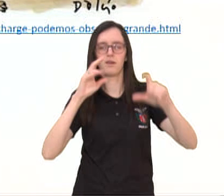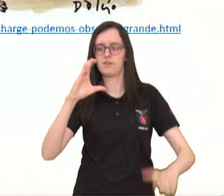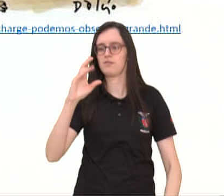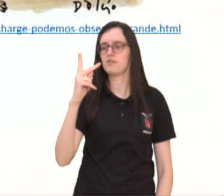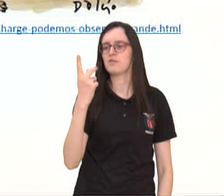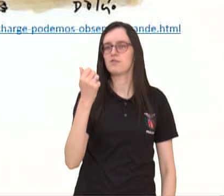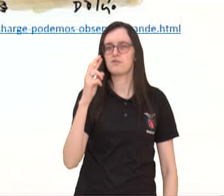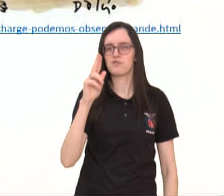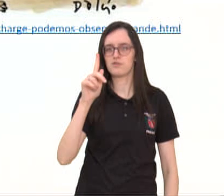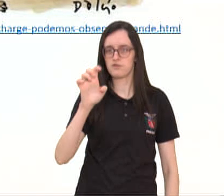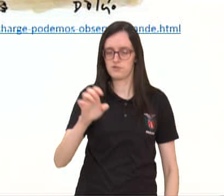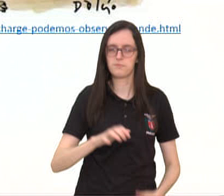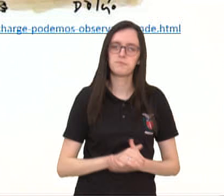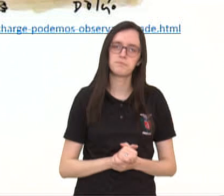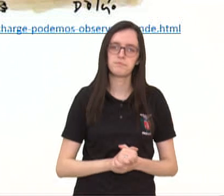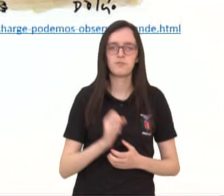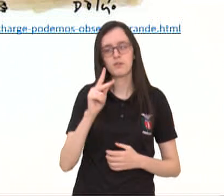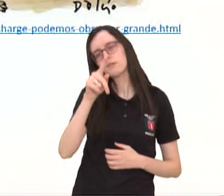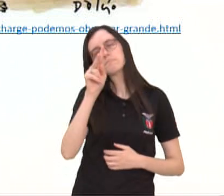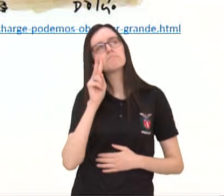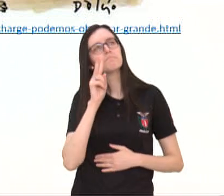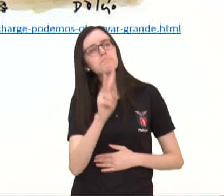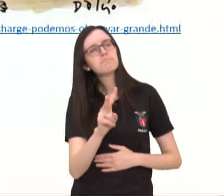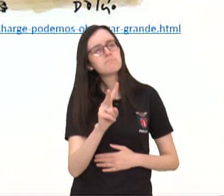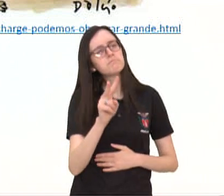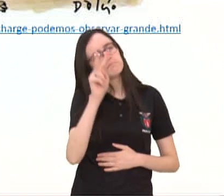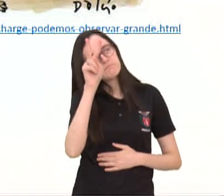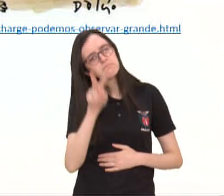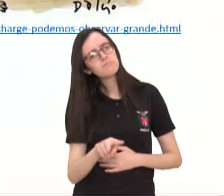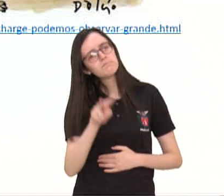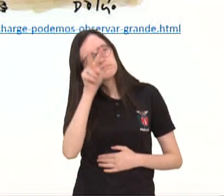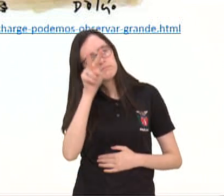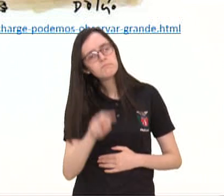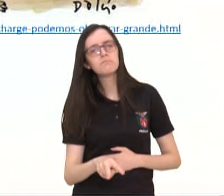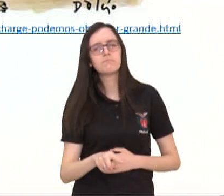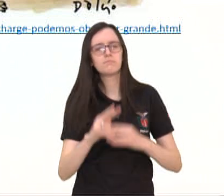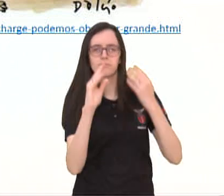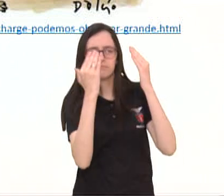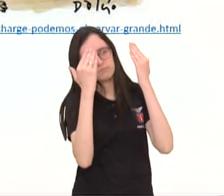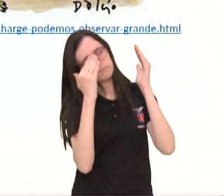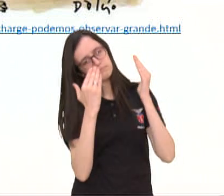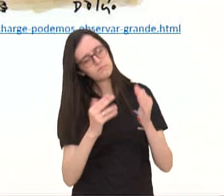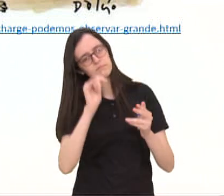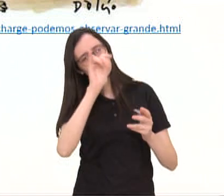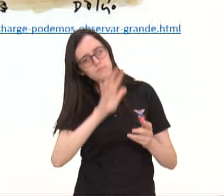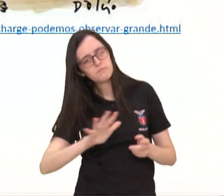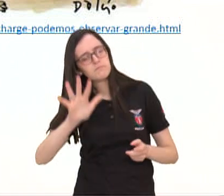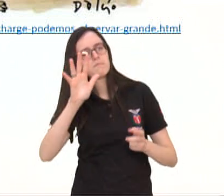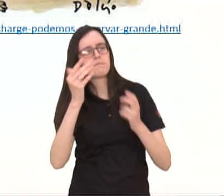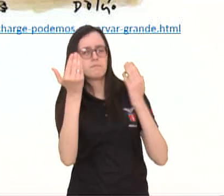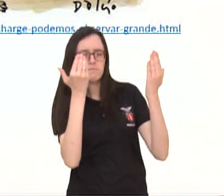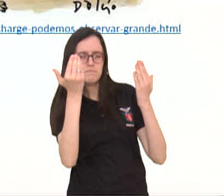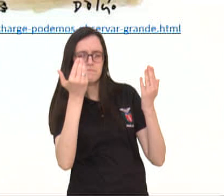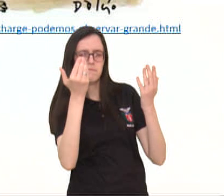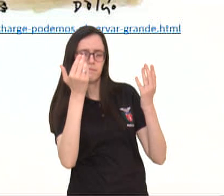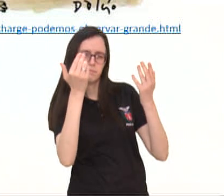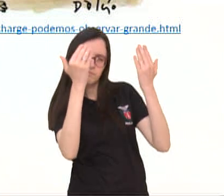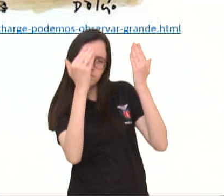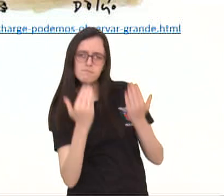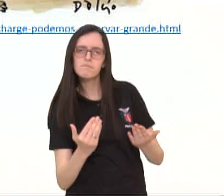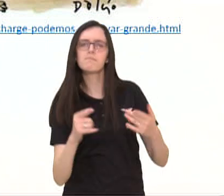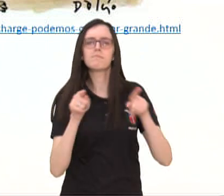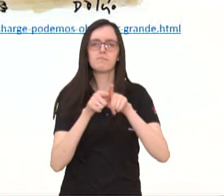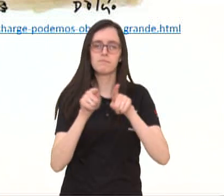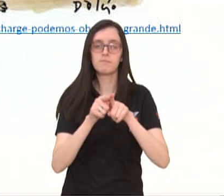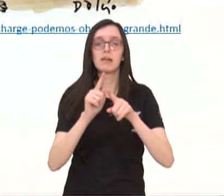Ok? Ok? Então você veja aí, analise a charge